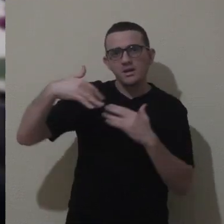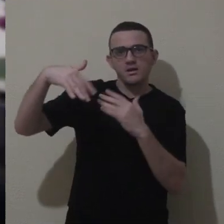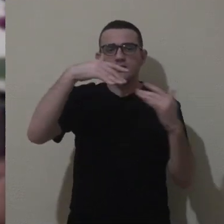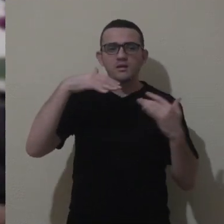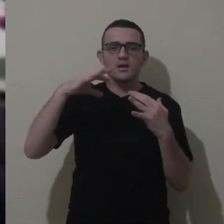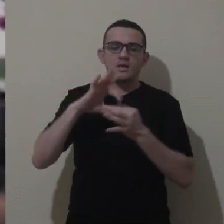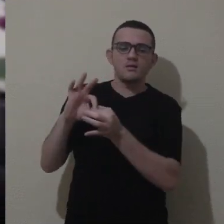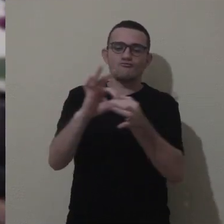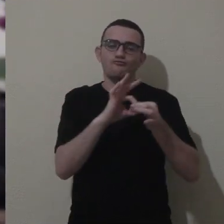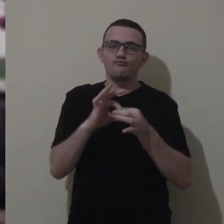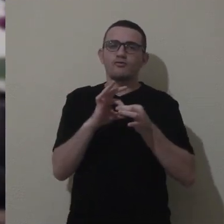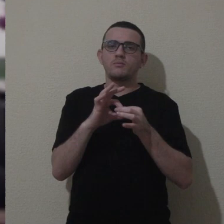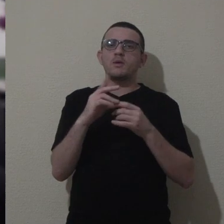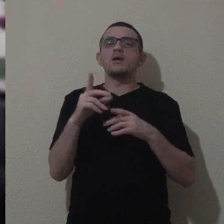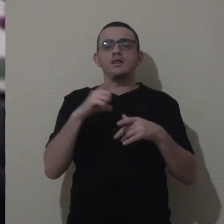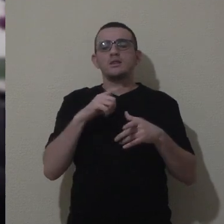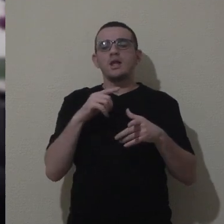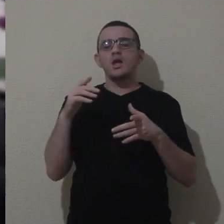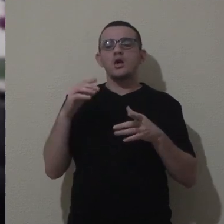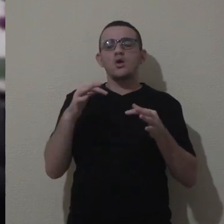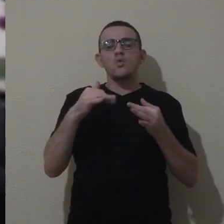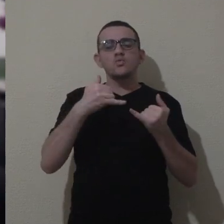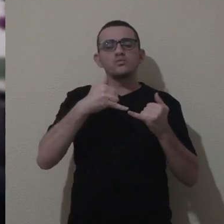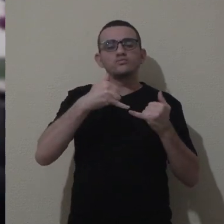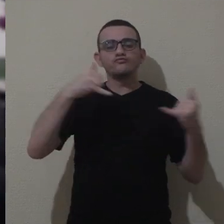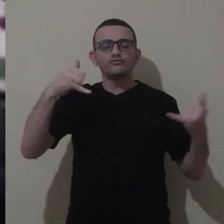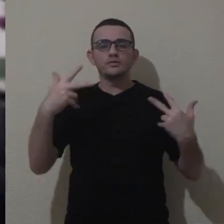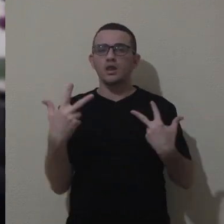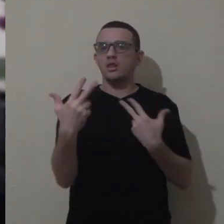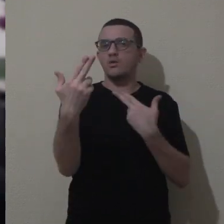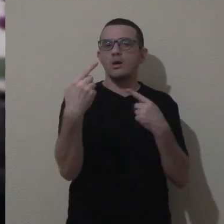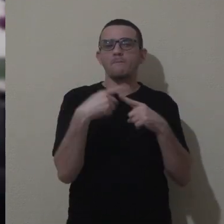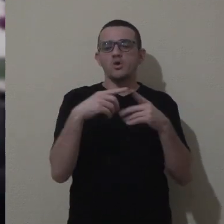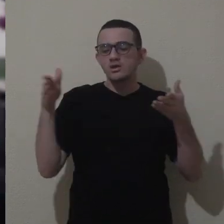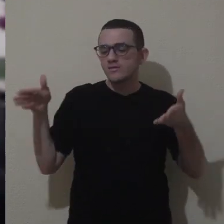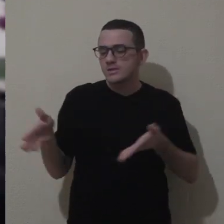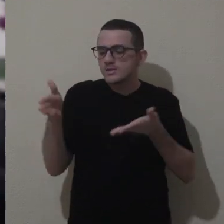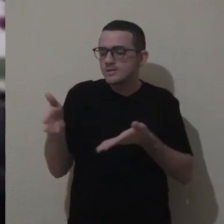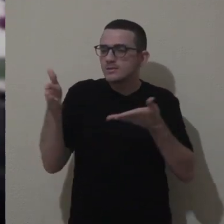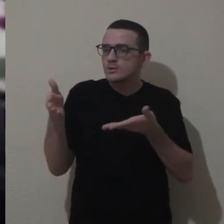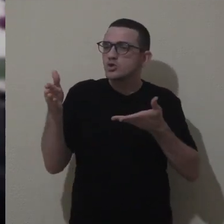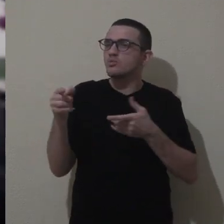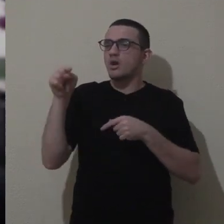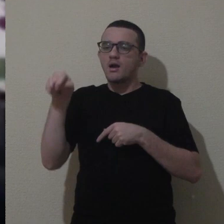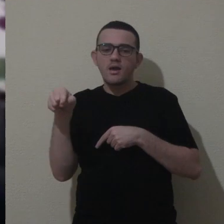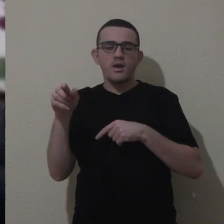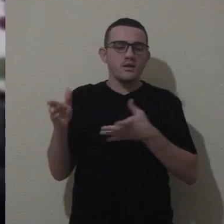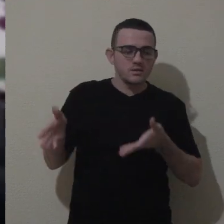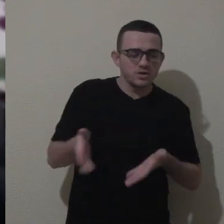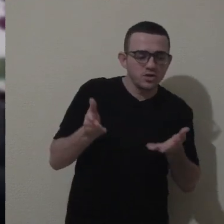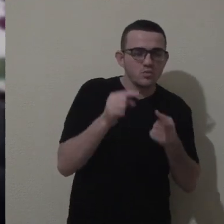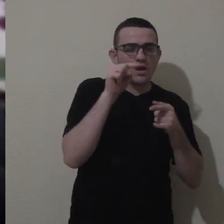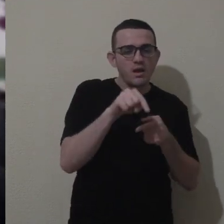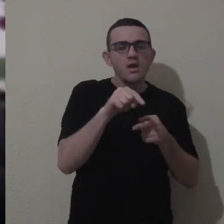compartilham vias em comuns, né? Então, tem as pessoas que falam, olha, se você estimular mais